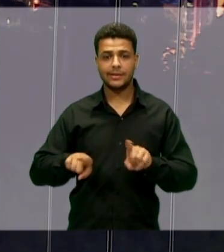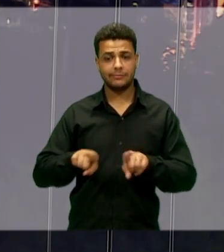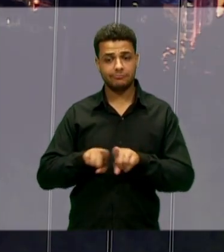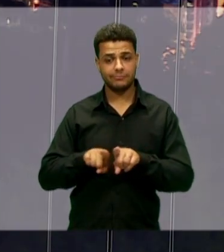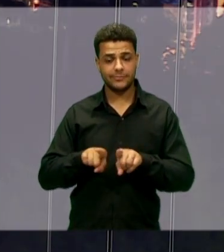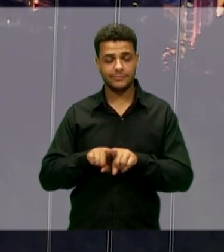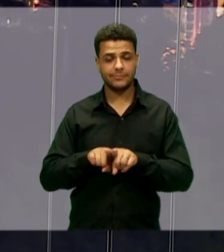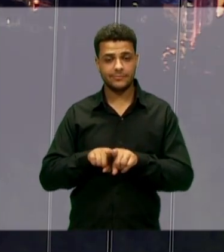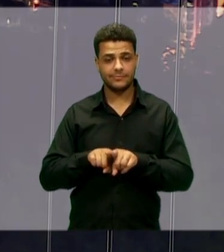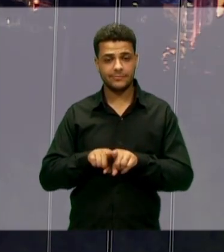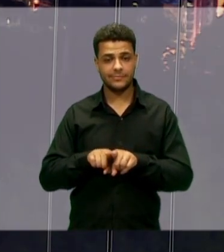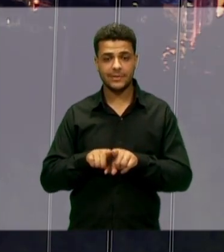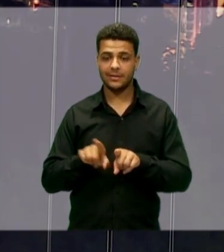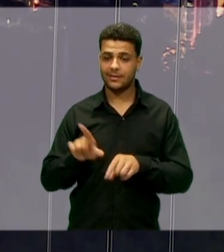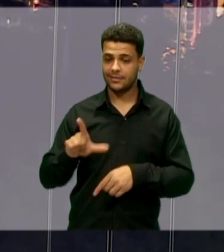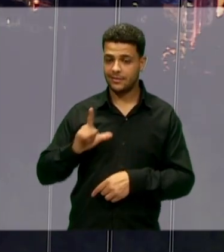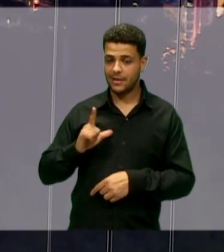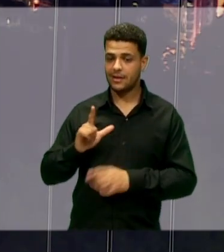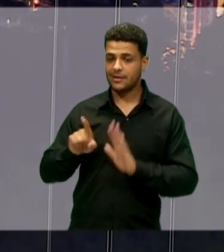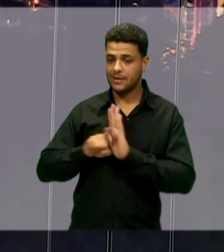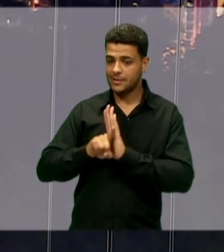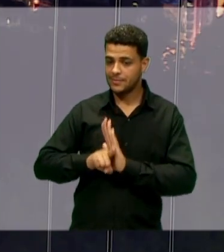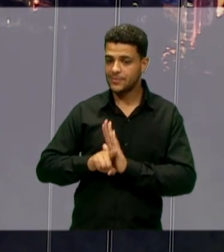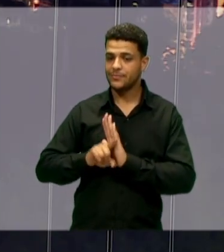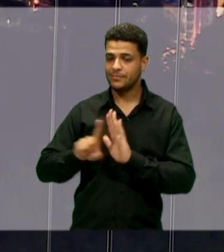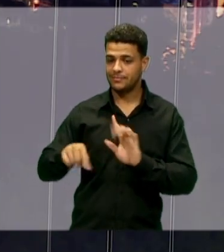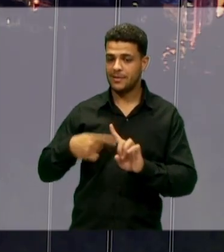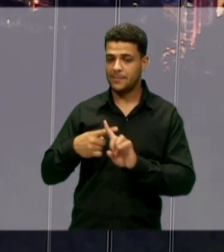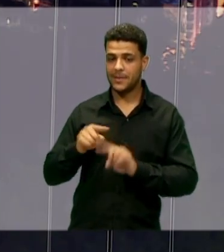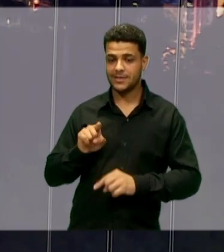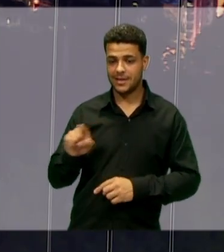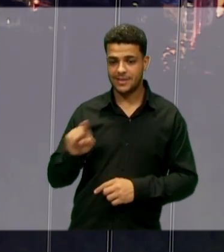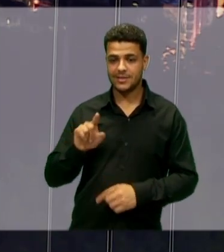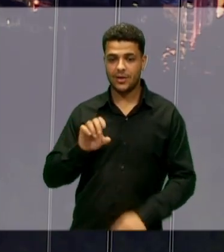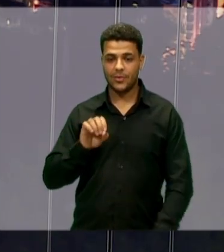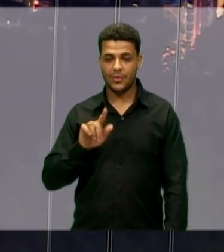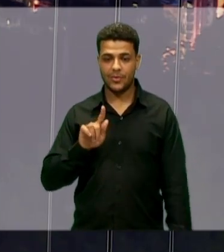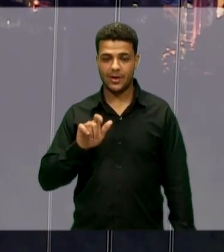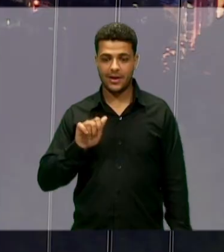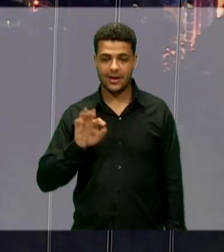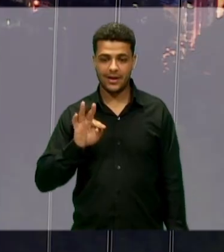que estão aí com as pesquisas, inclusive do Dr. Ogata,